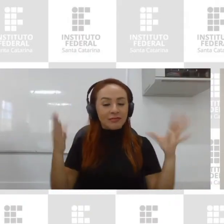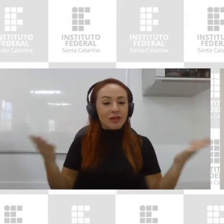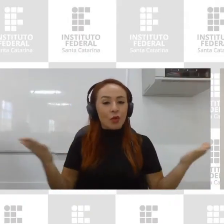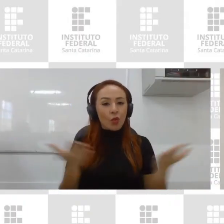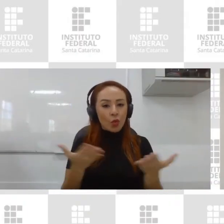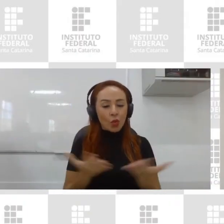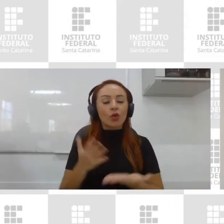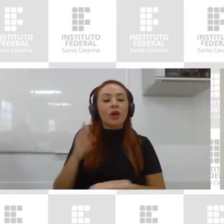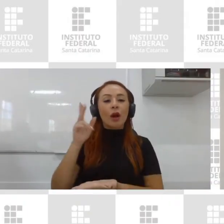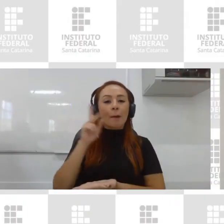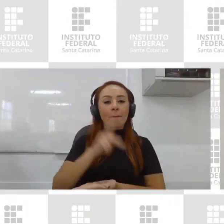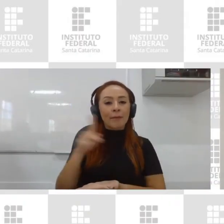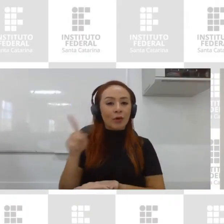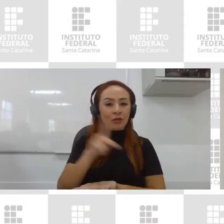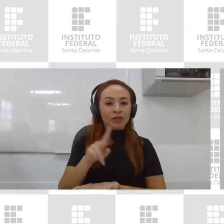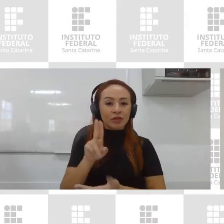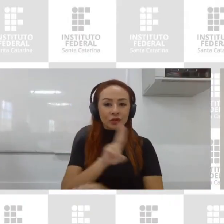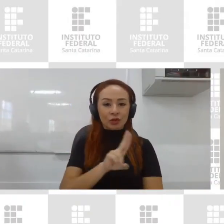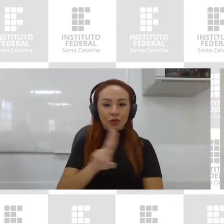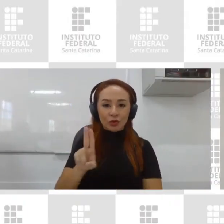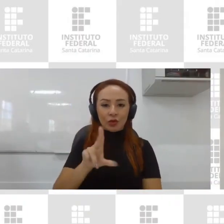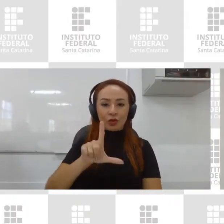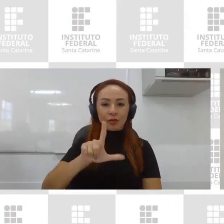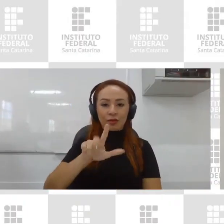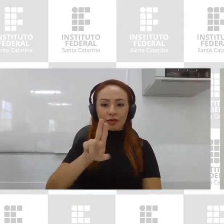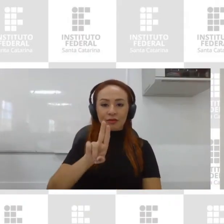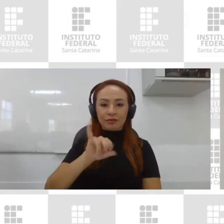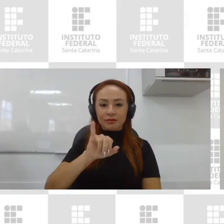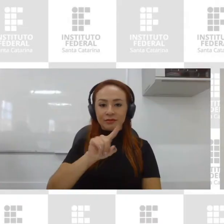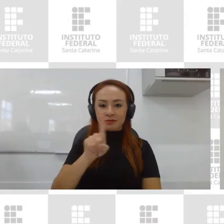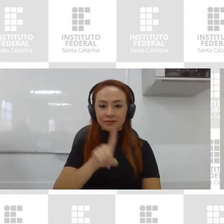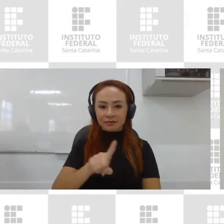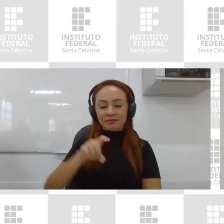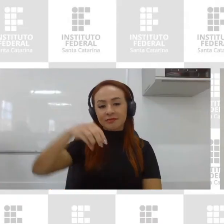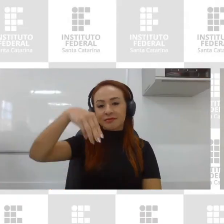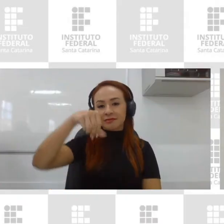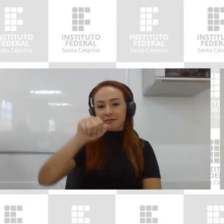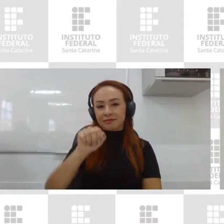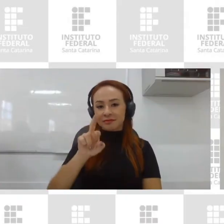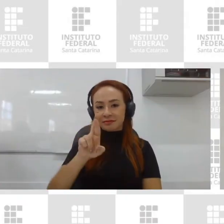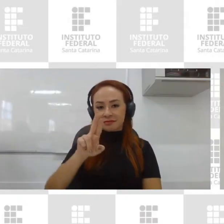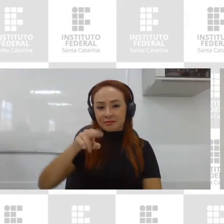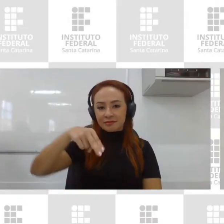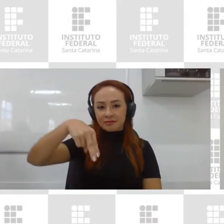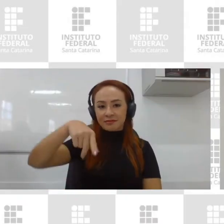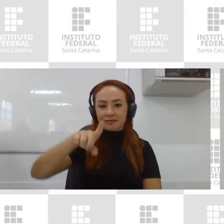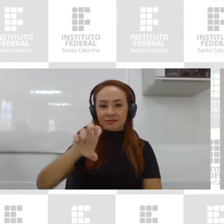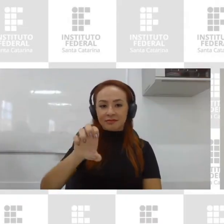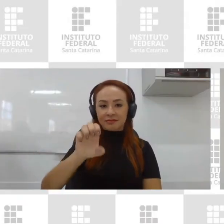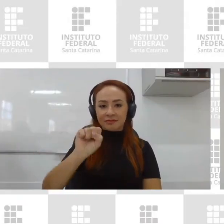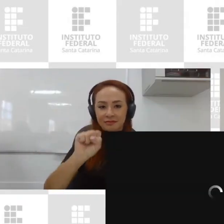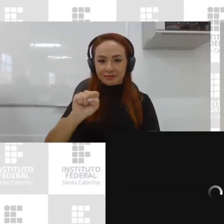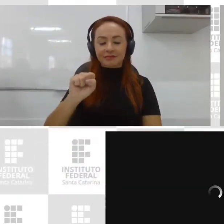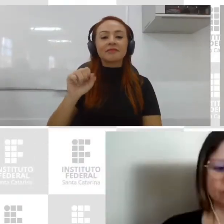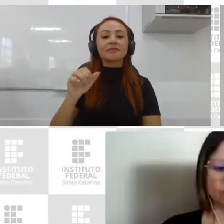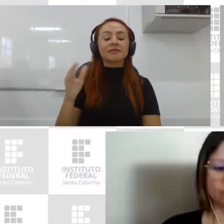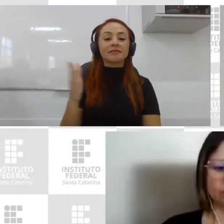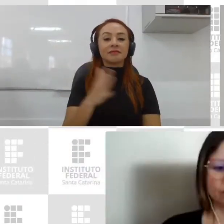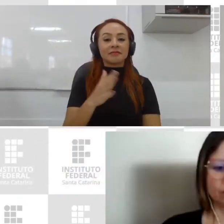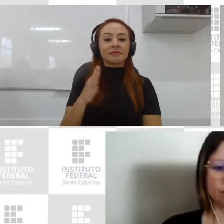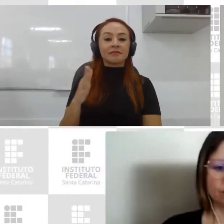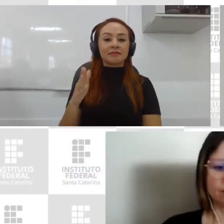nosso professor Luiz Marques, da Unicamp, e nós vamos receber aqui também a Daniele,